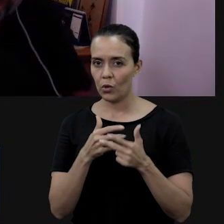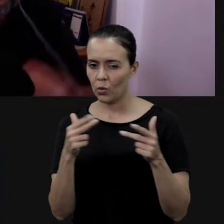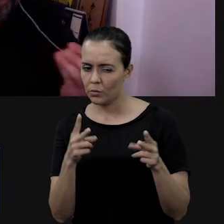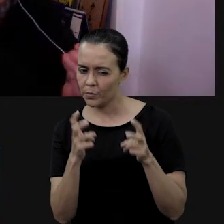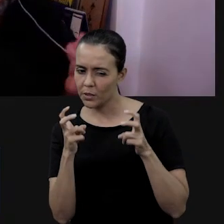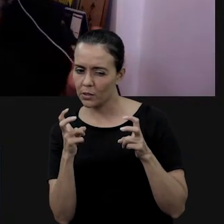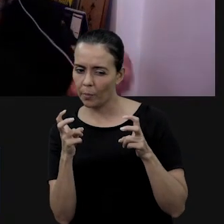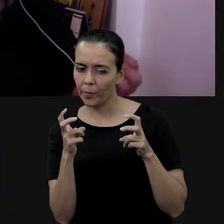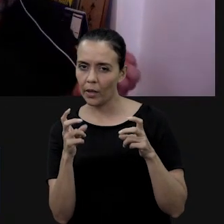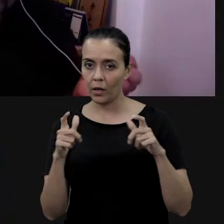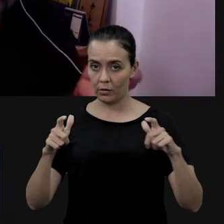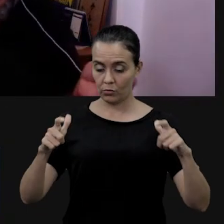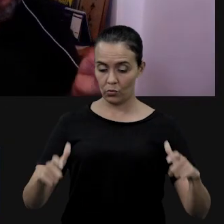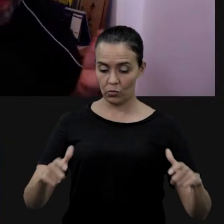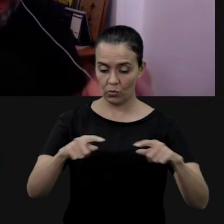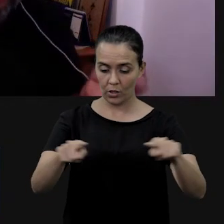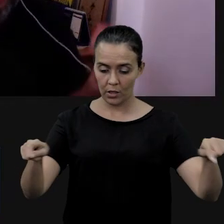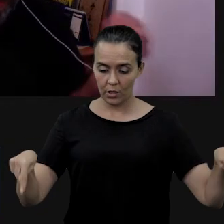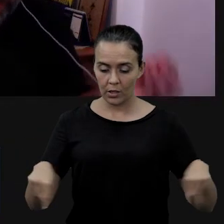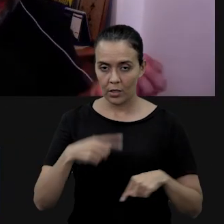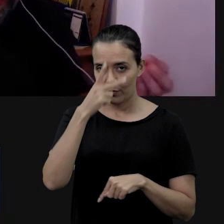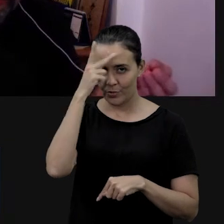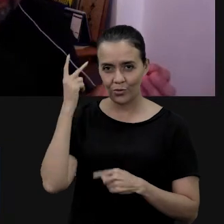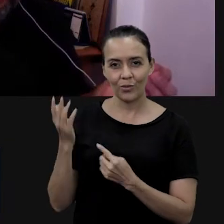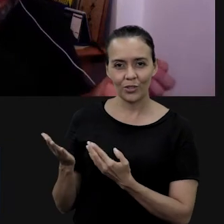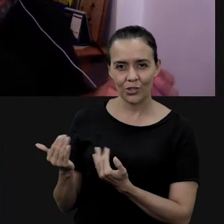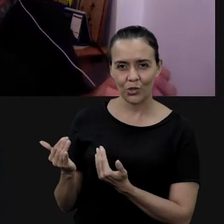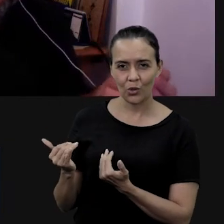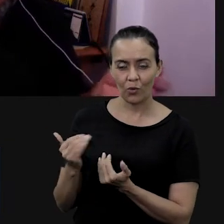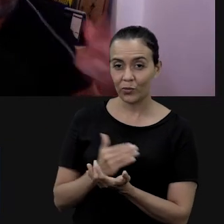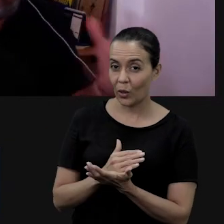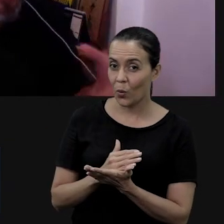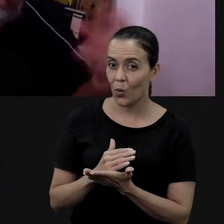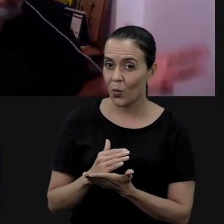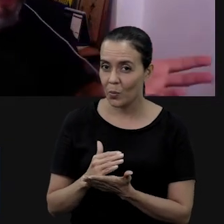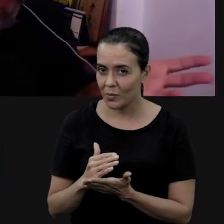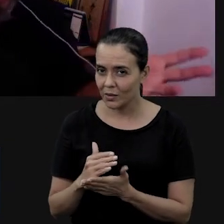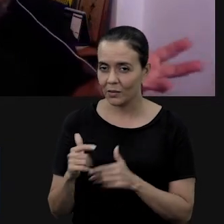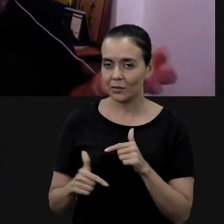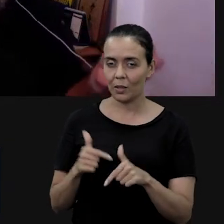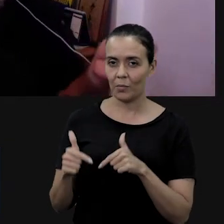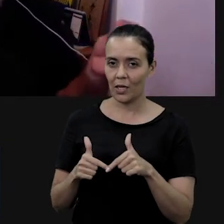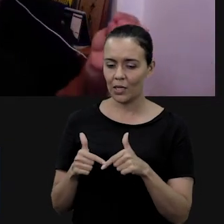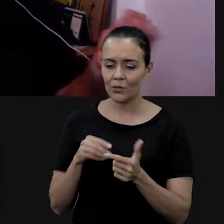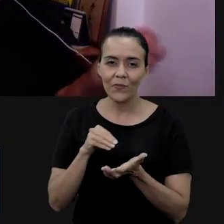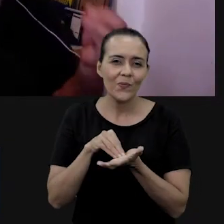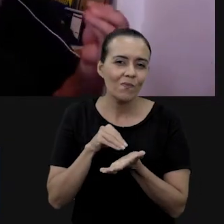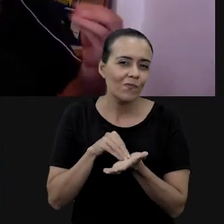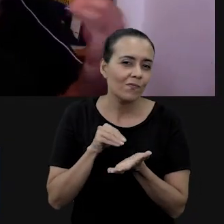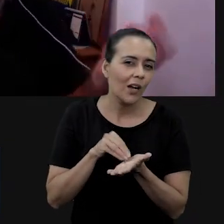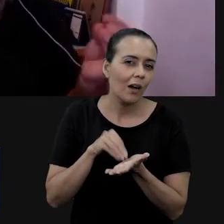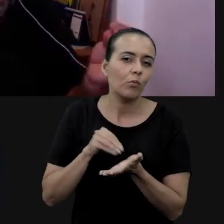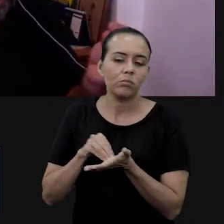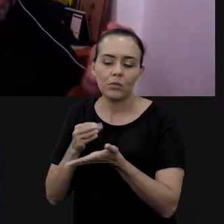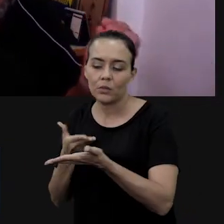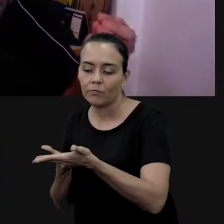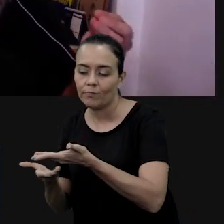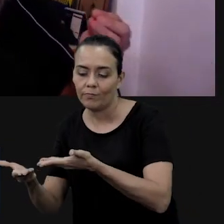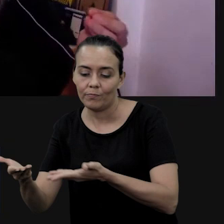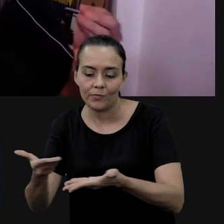não problemas, vamos dizer, mas é perceptível num set, para quem está começando, às vezes a